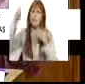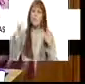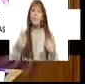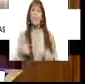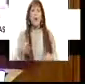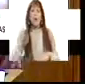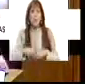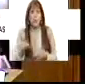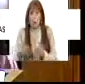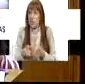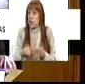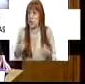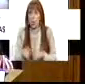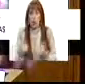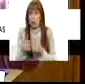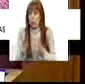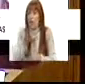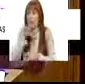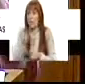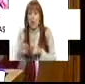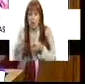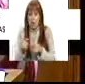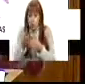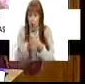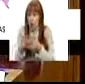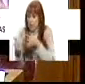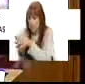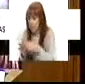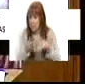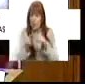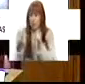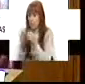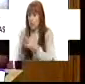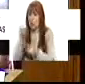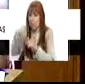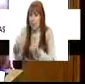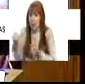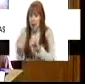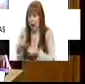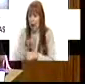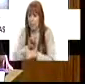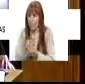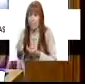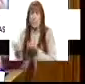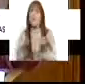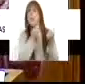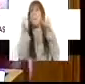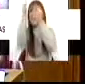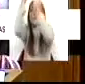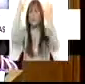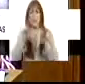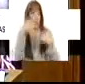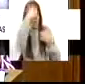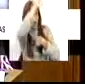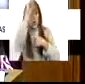em função das necessidades de toda a família, gerindo os horários em função de que todos pudessem utilizar o transporte individual,